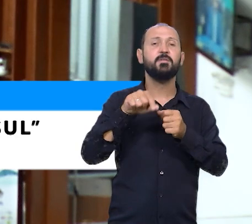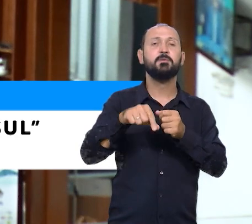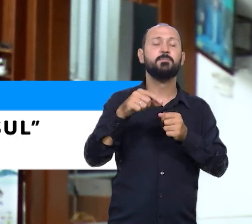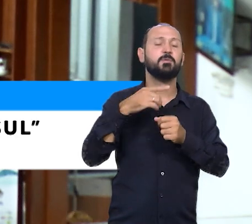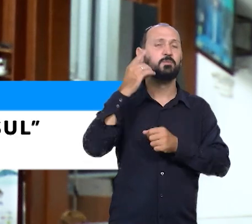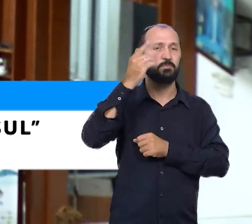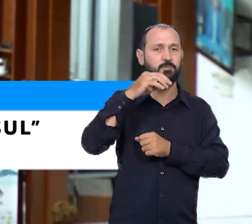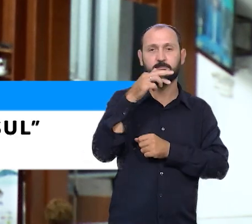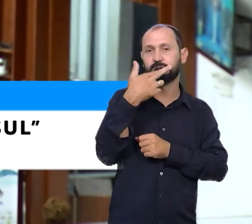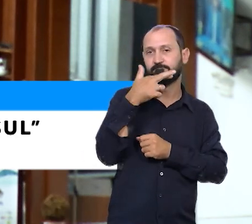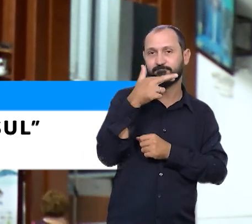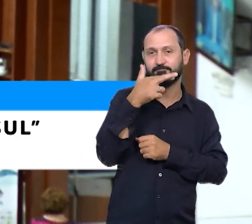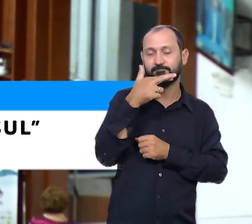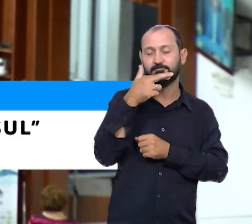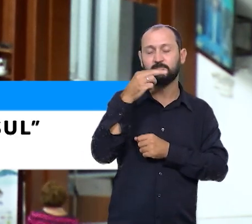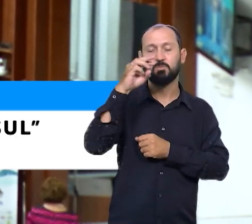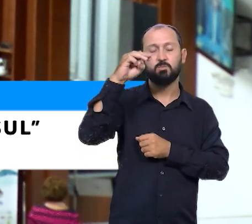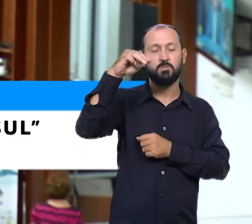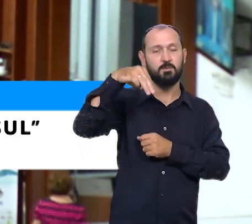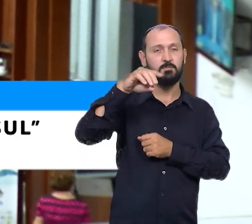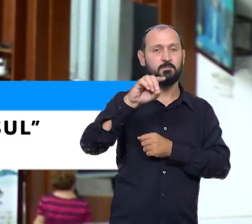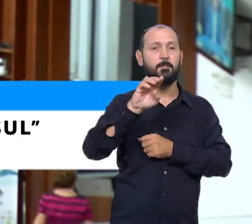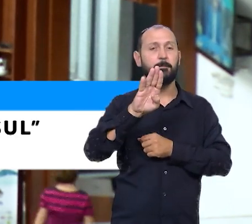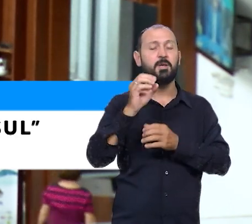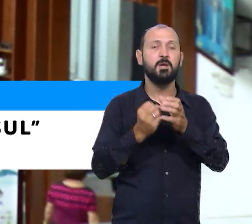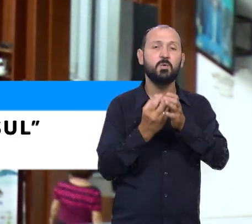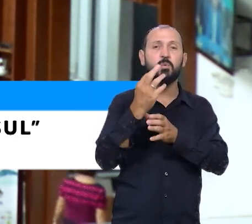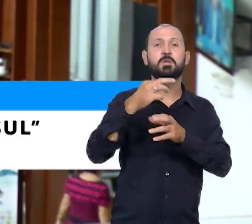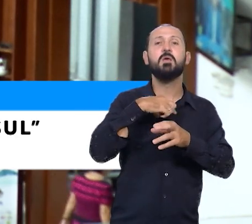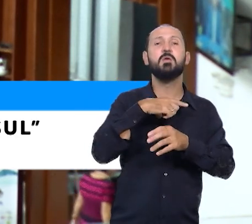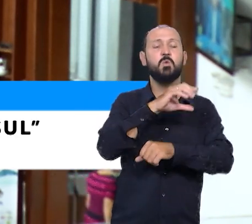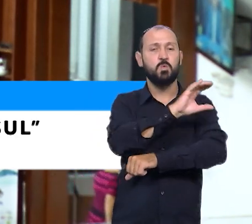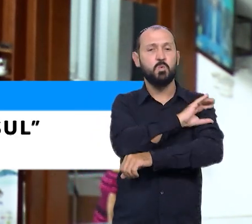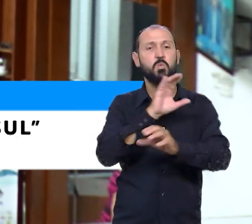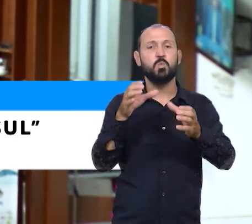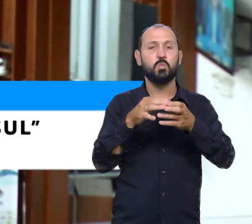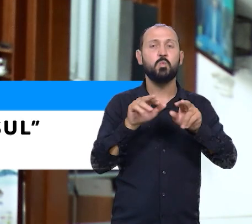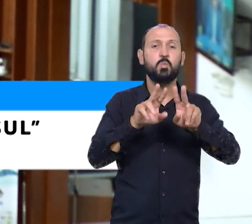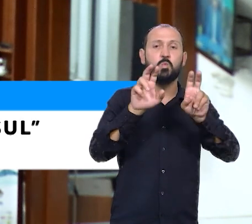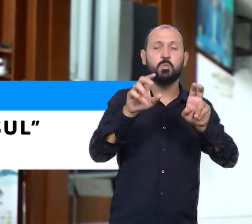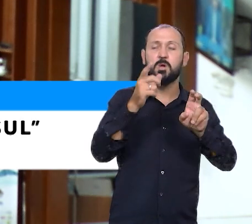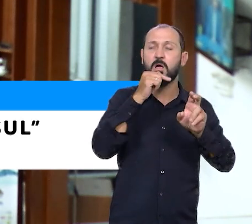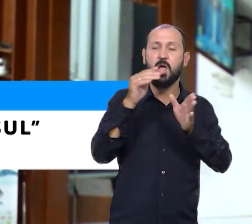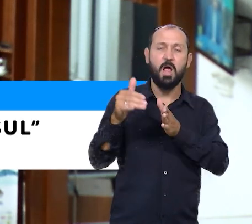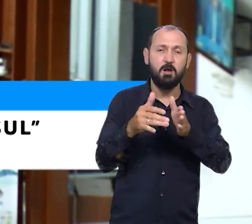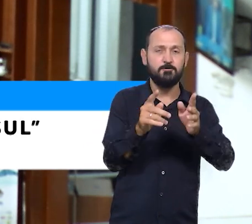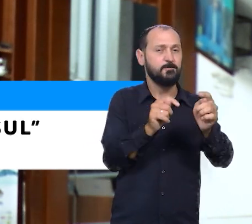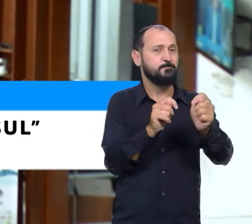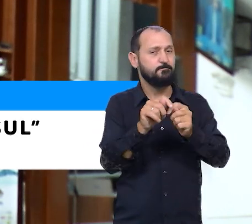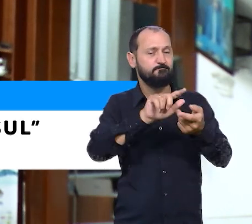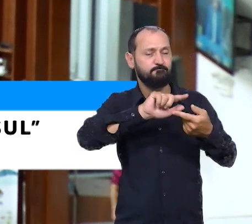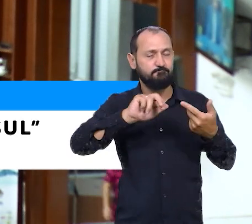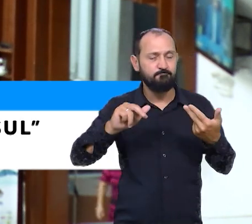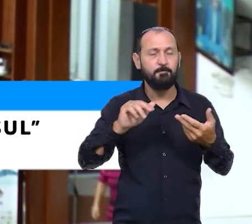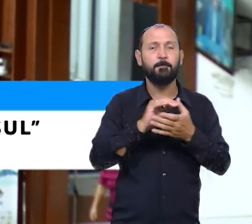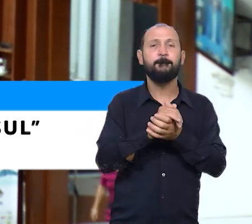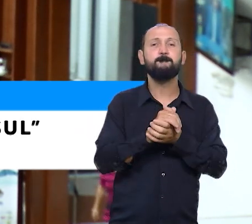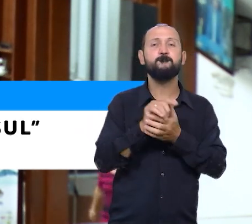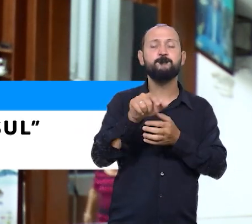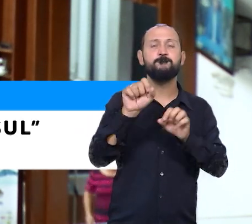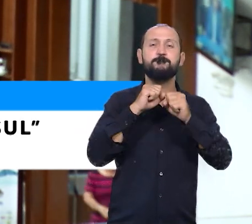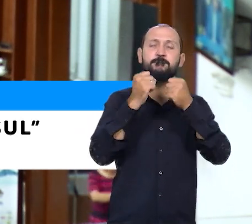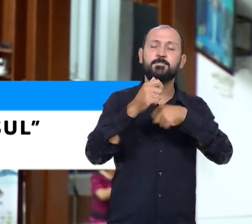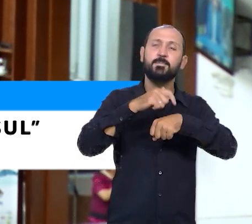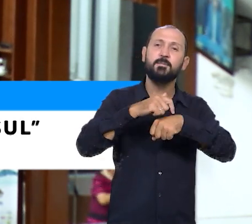é realizada pelo deputado Renato Câmara, do MDB, que é criador e coordenador da Frente Parlamentar de Recursos Hídricos. O seminário, antes